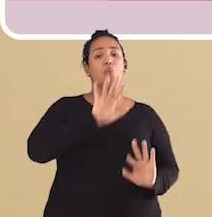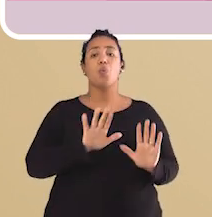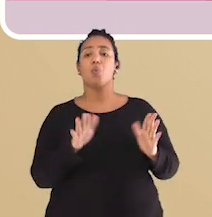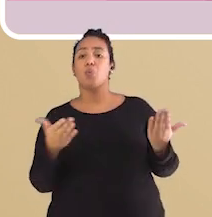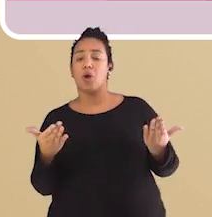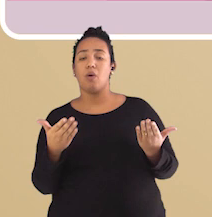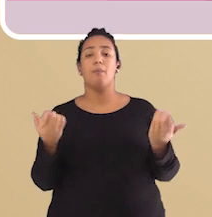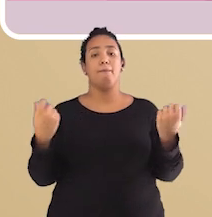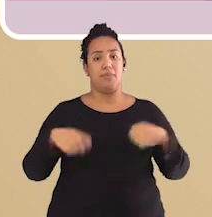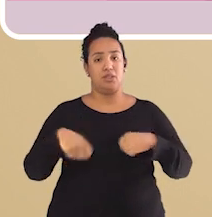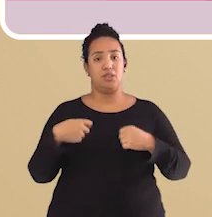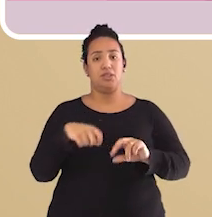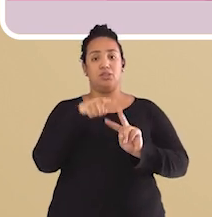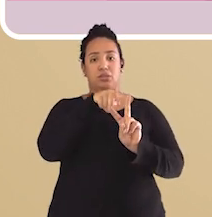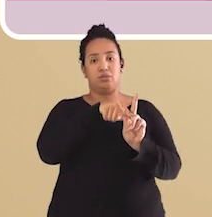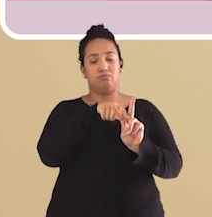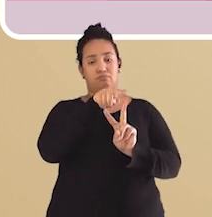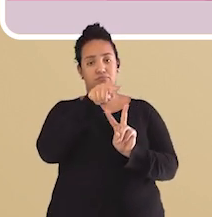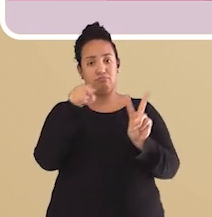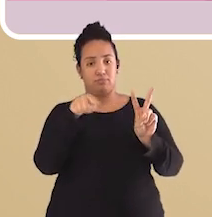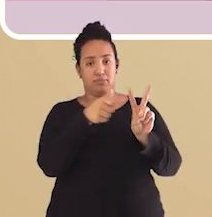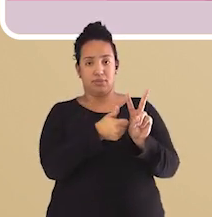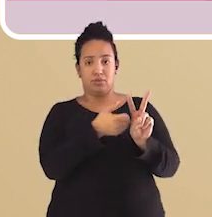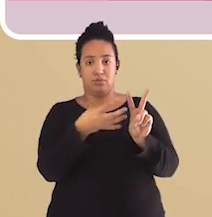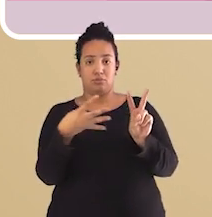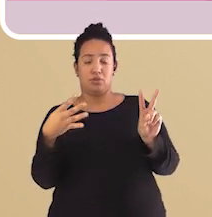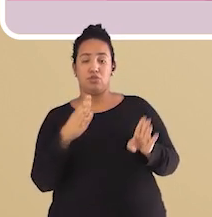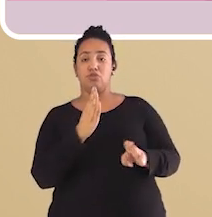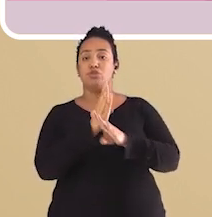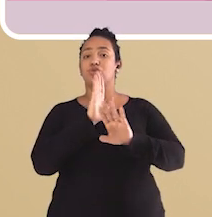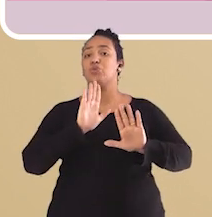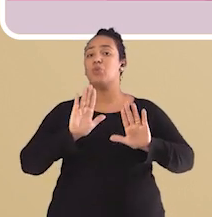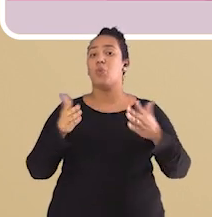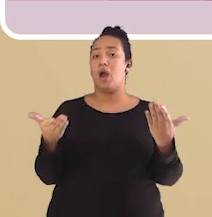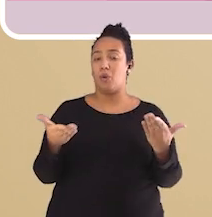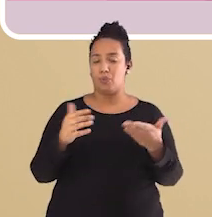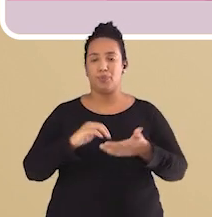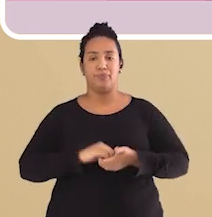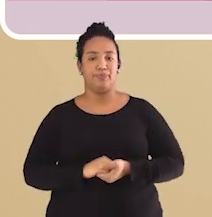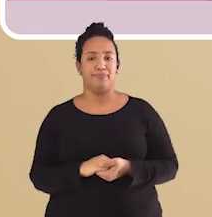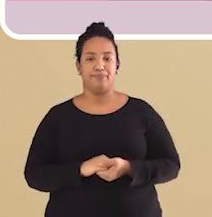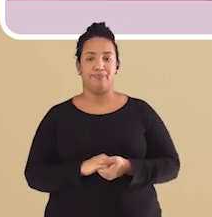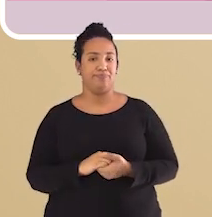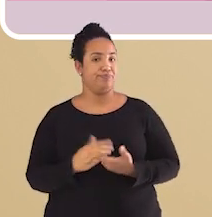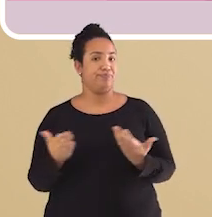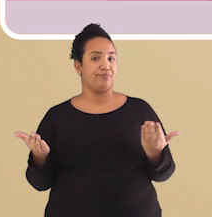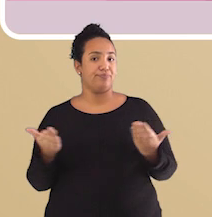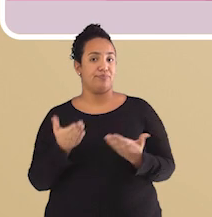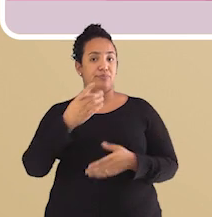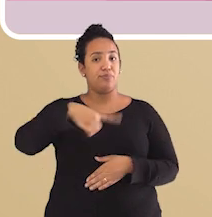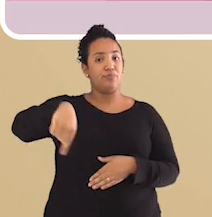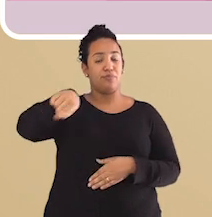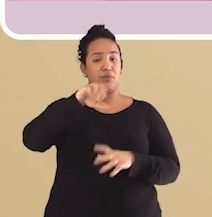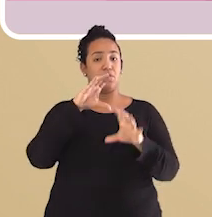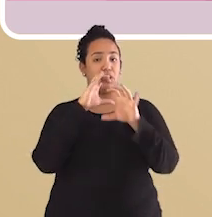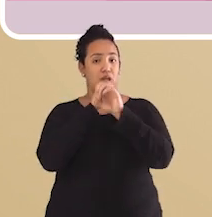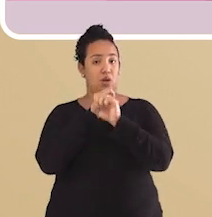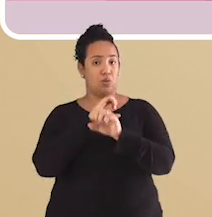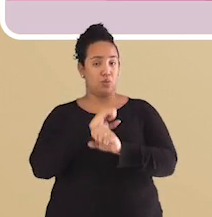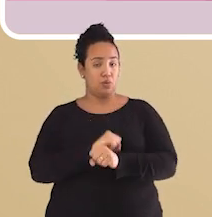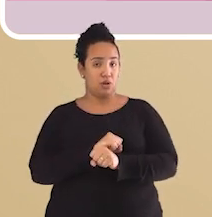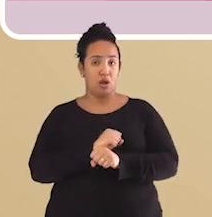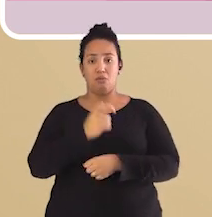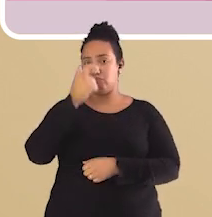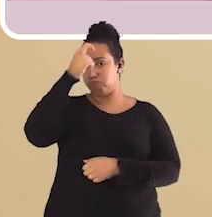precisar calcular a raiz quadrada de 144. E vamos fazer o cálculo da raiz quadrada